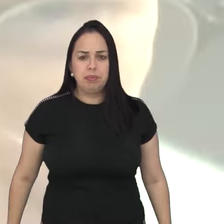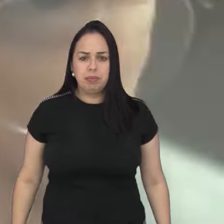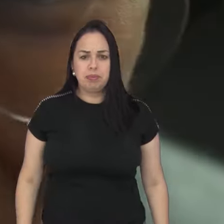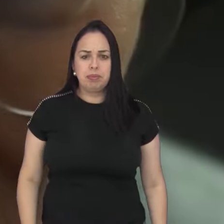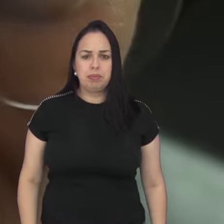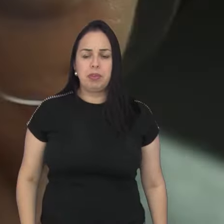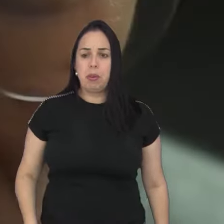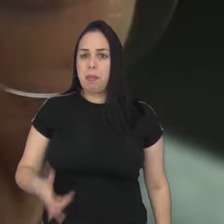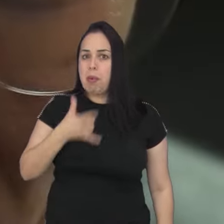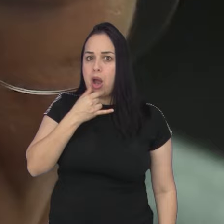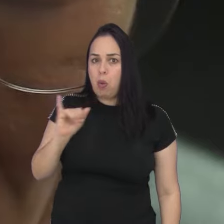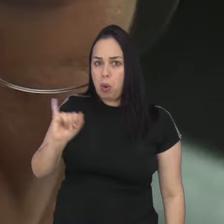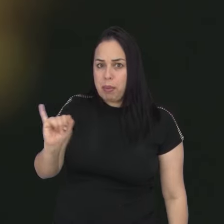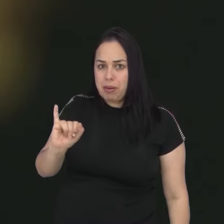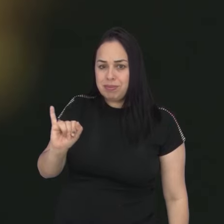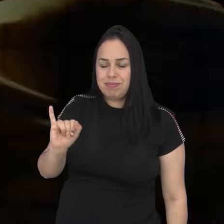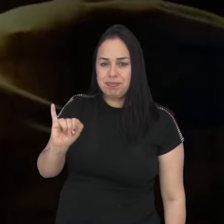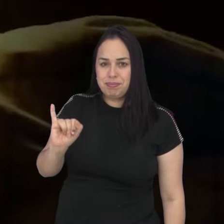O meu irmão.